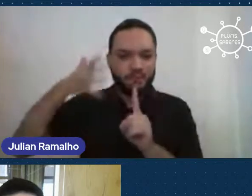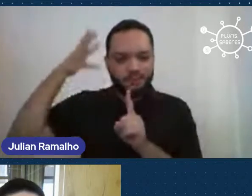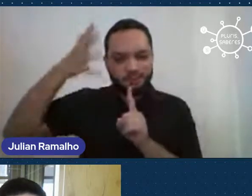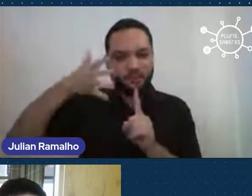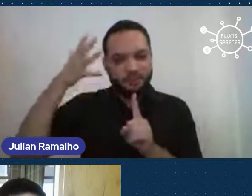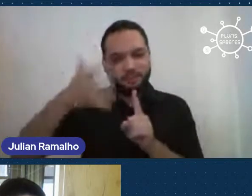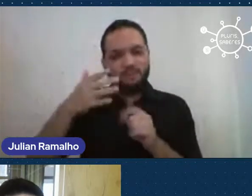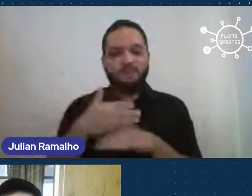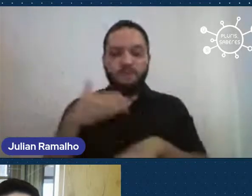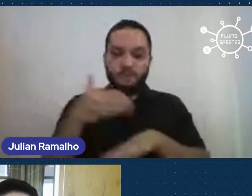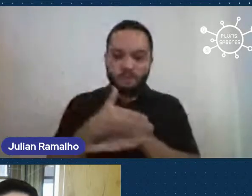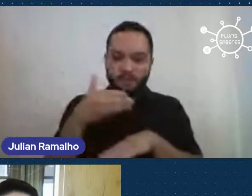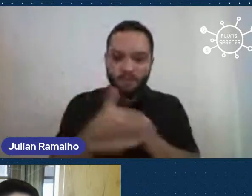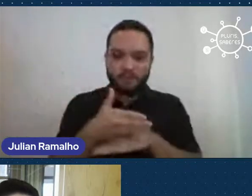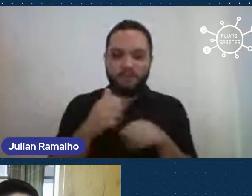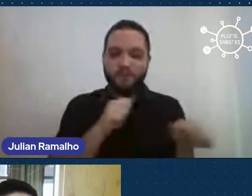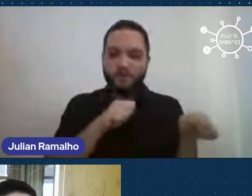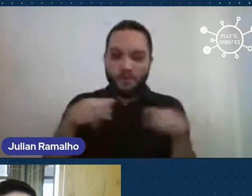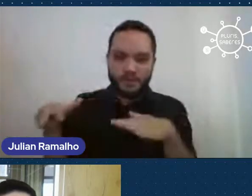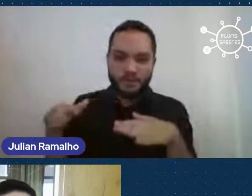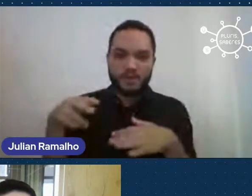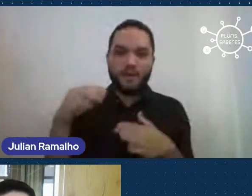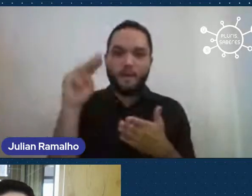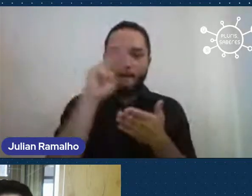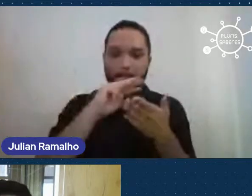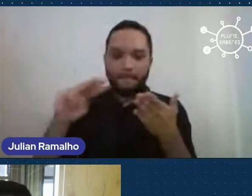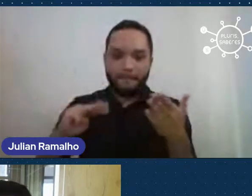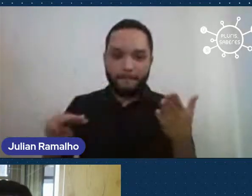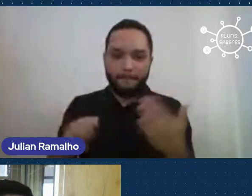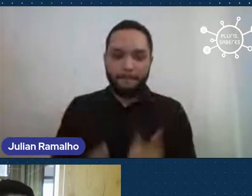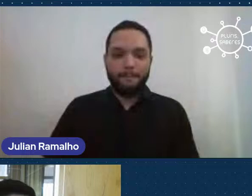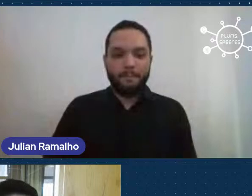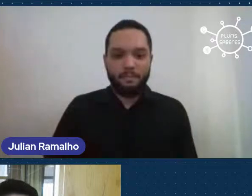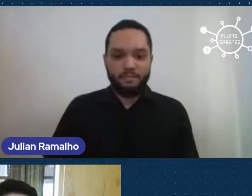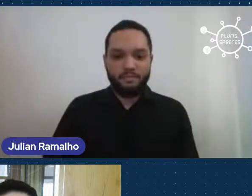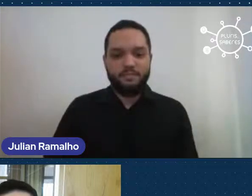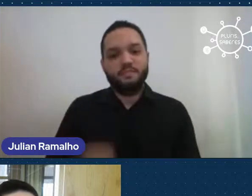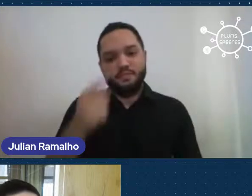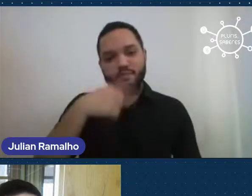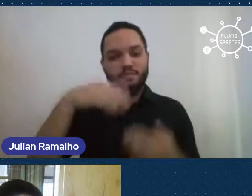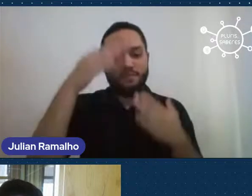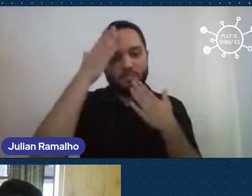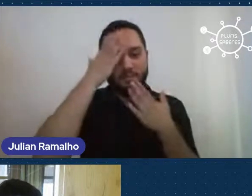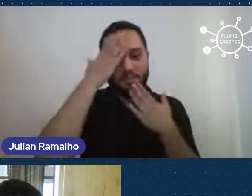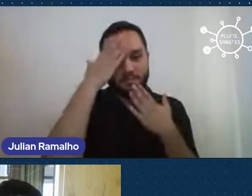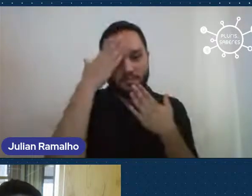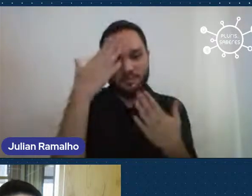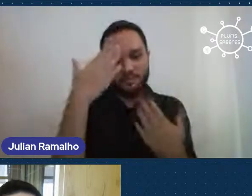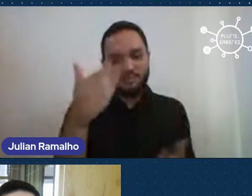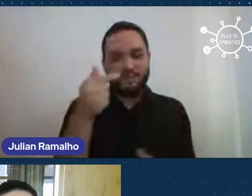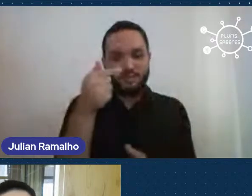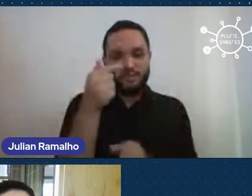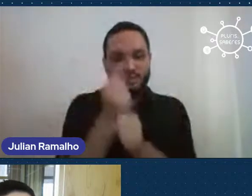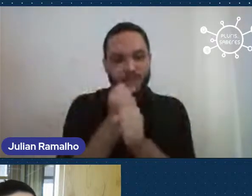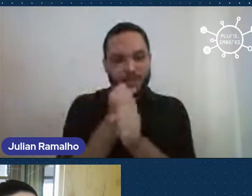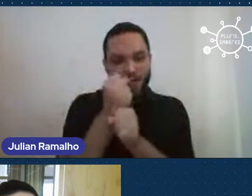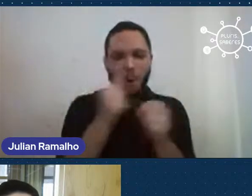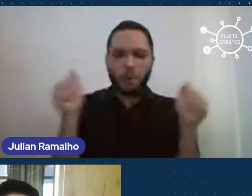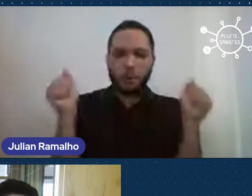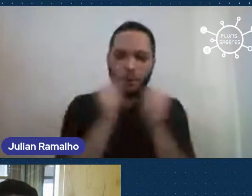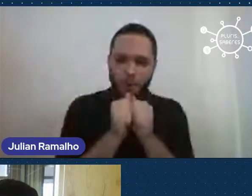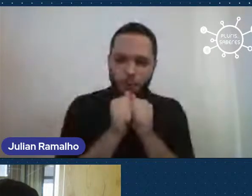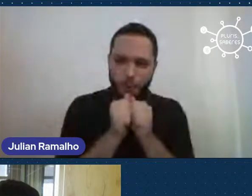estar participando da Semana de Metodologia. E fica aqui o nosso agradecimento. 7 anos de parceria e a